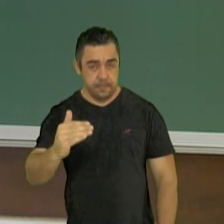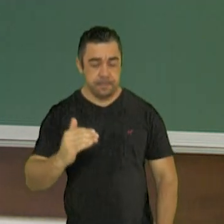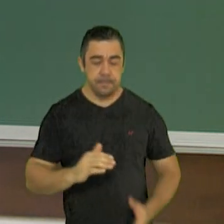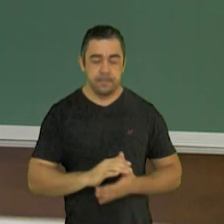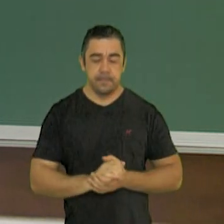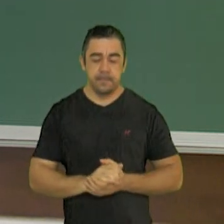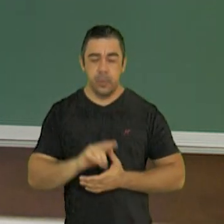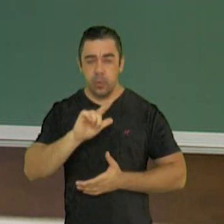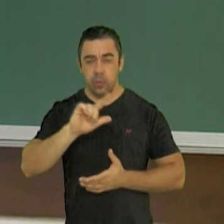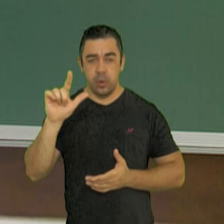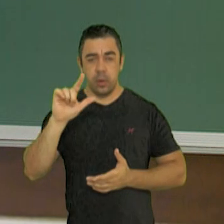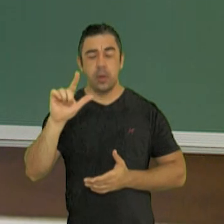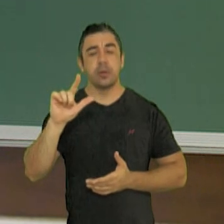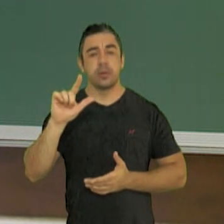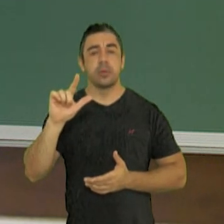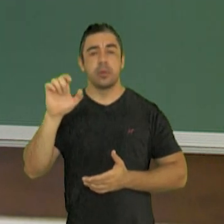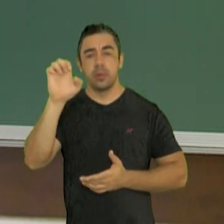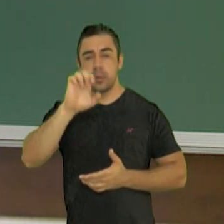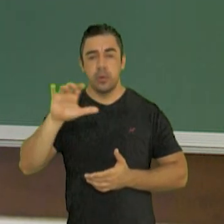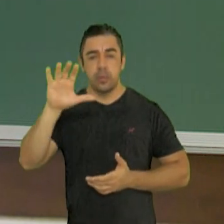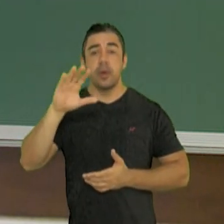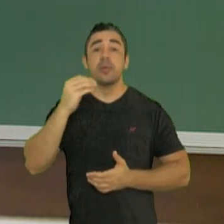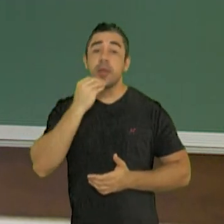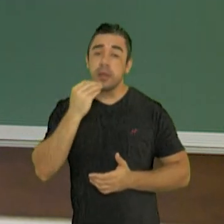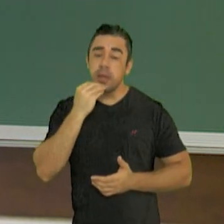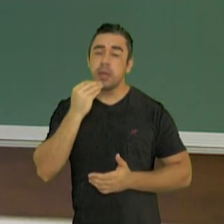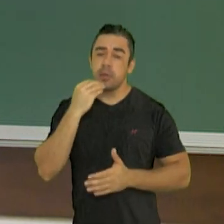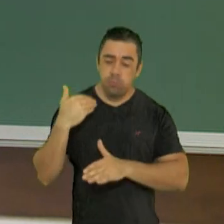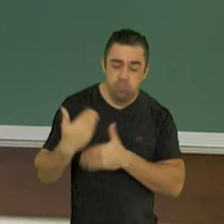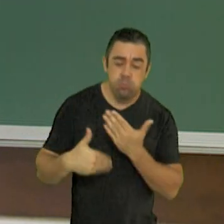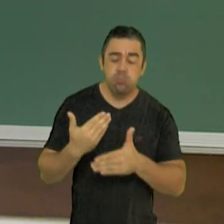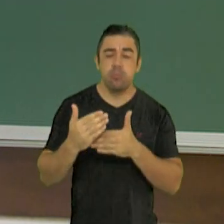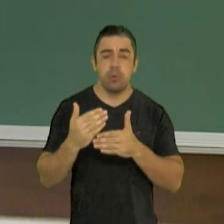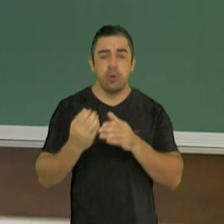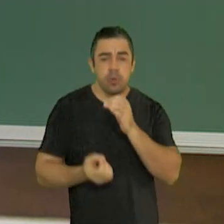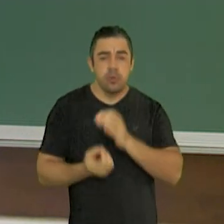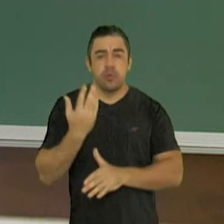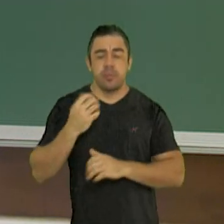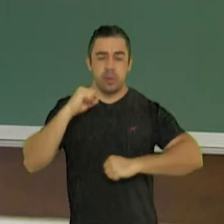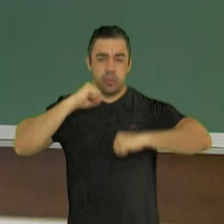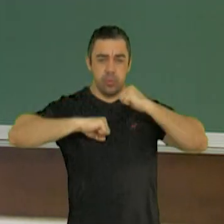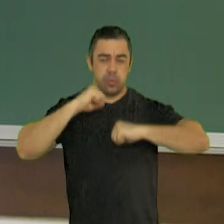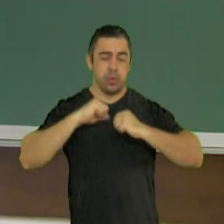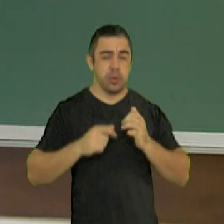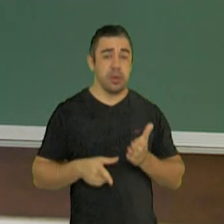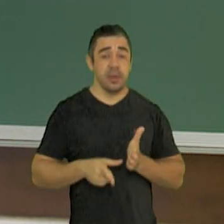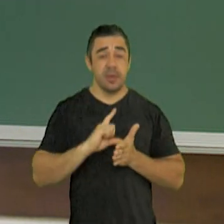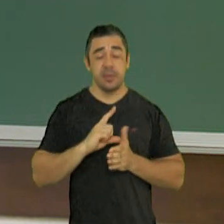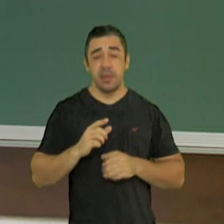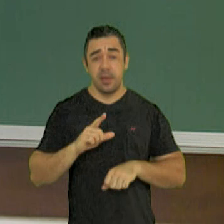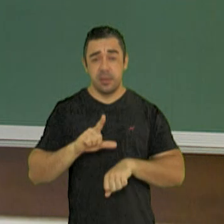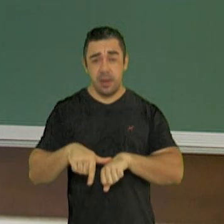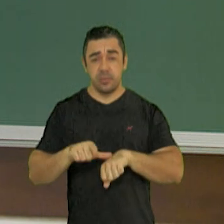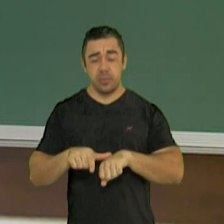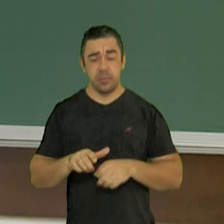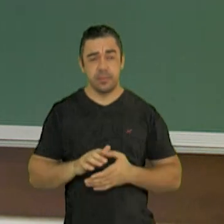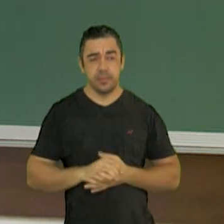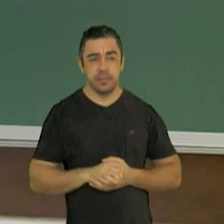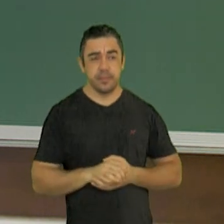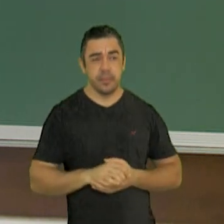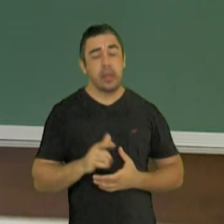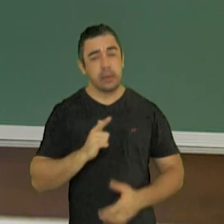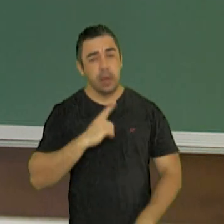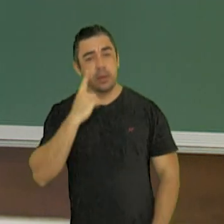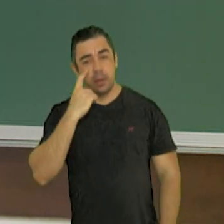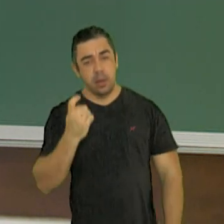vem também em plena recuperação, aí, tentando mitigar essa formação socioespacial precária que eles tiverem. Tem